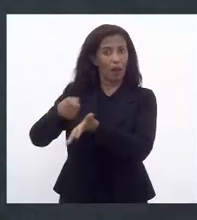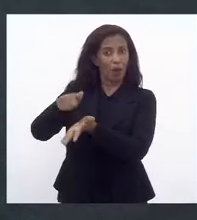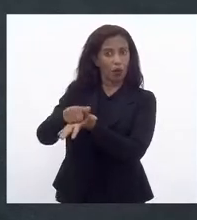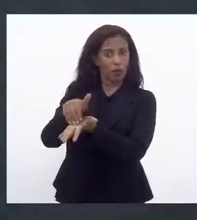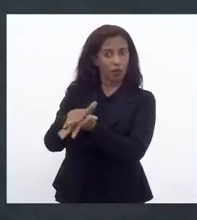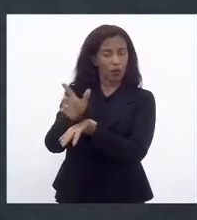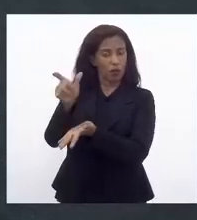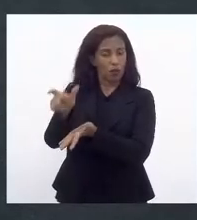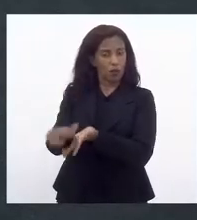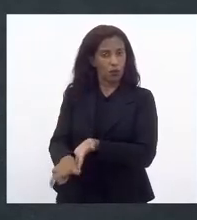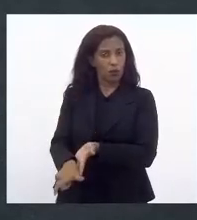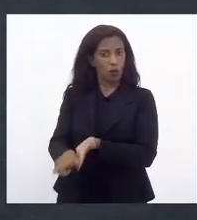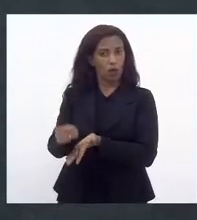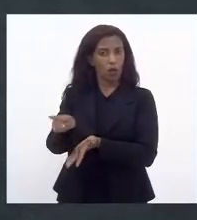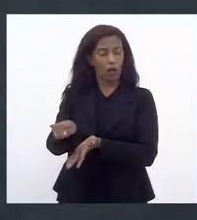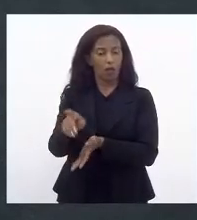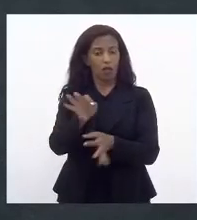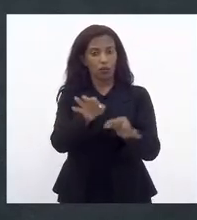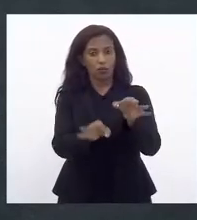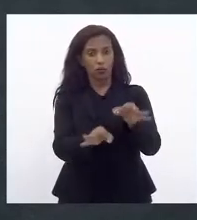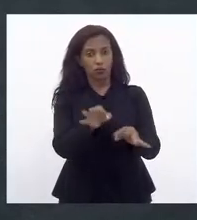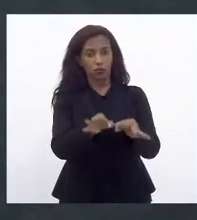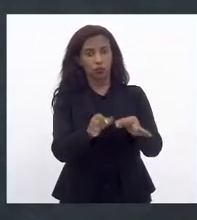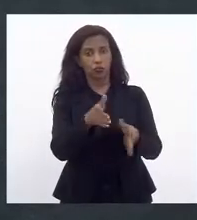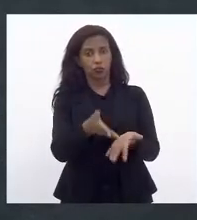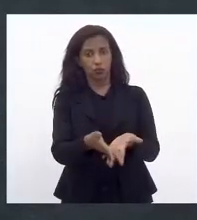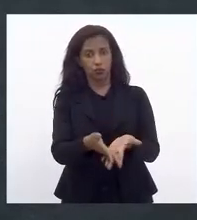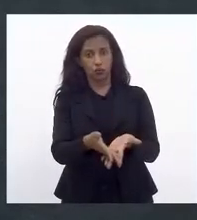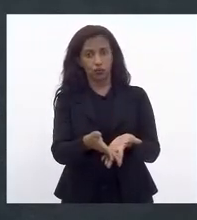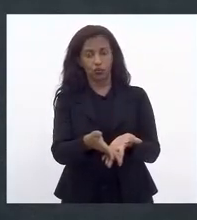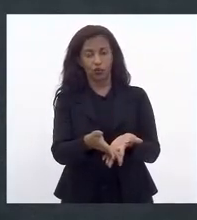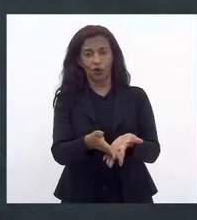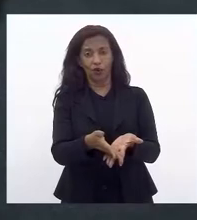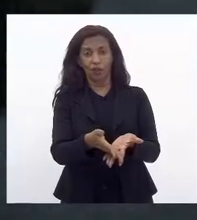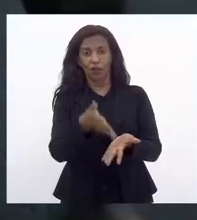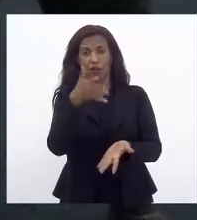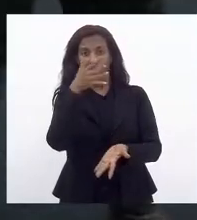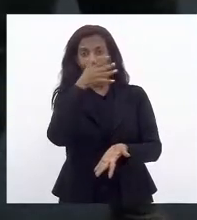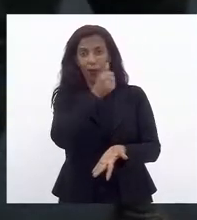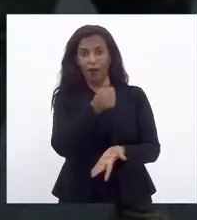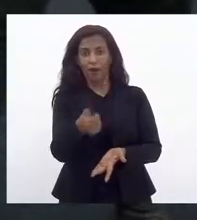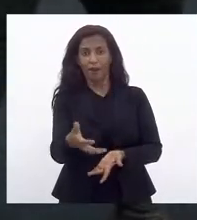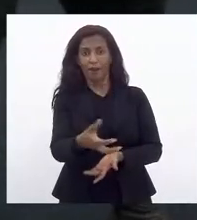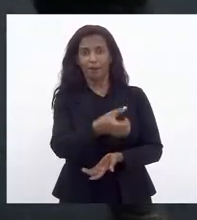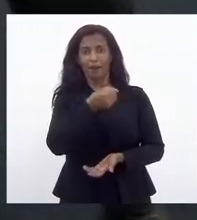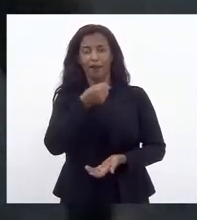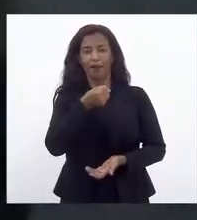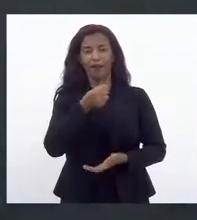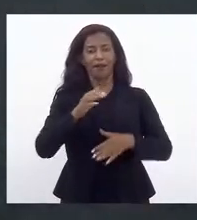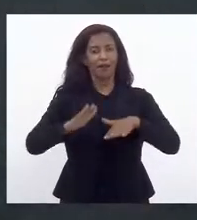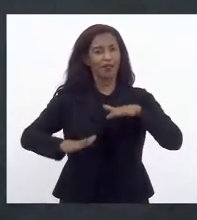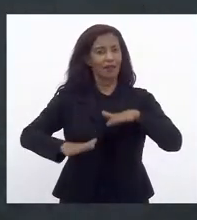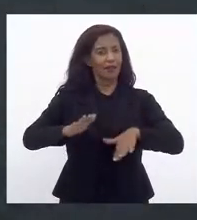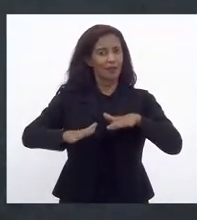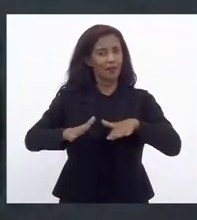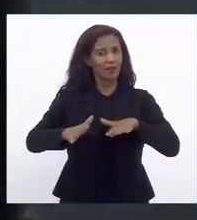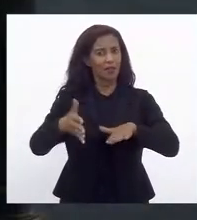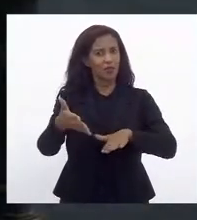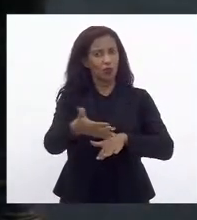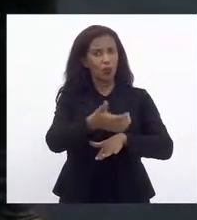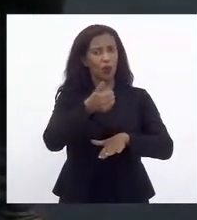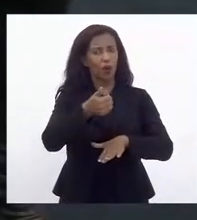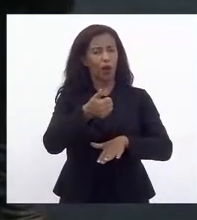administrativamente e no judiciário foram absolvidos. E mesmo absolvidos